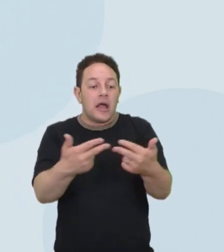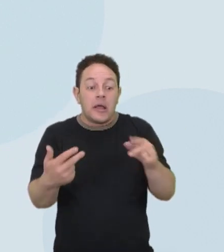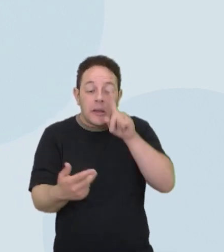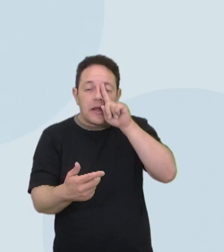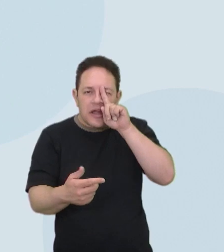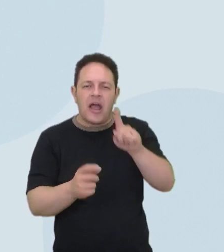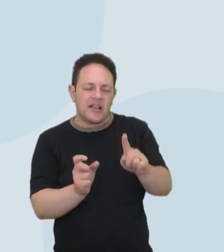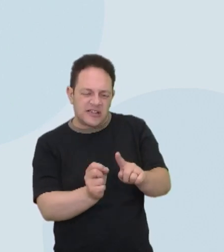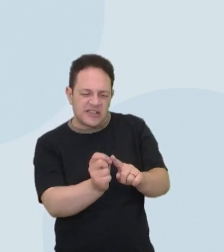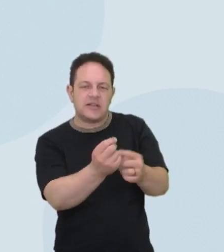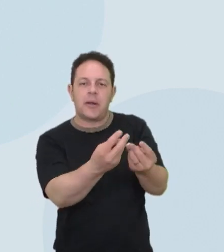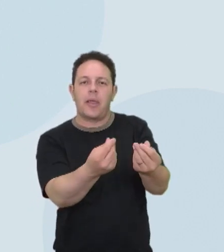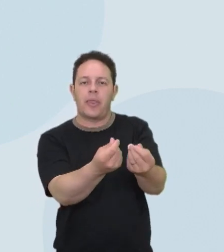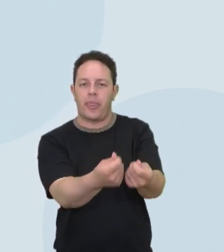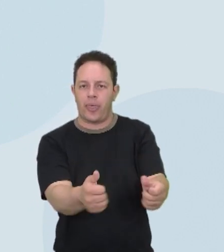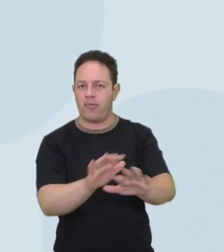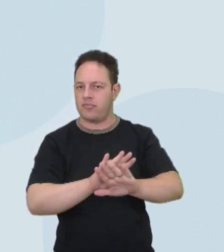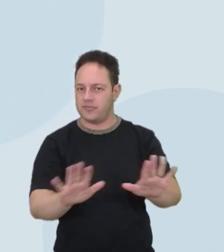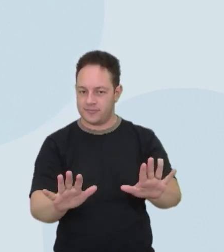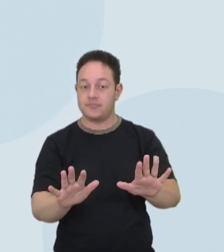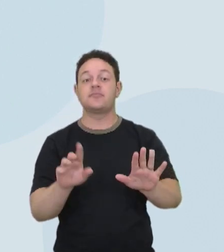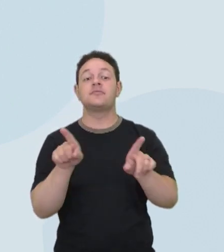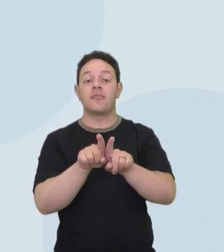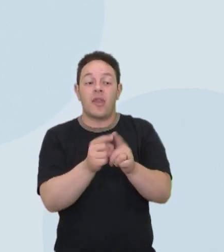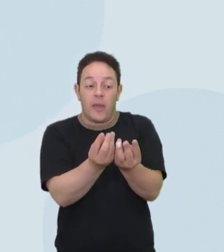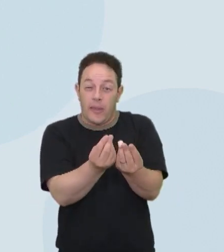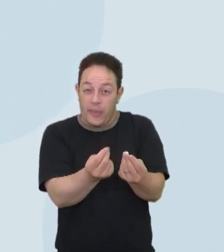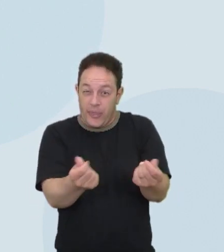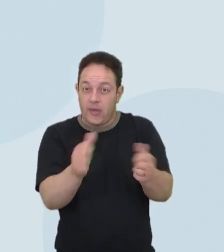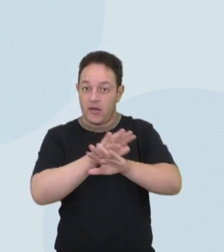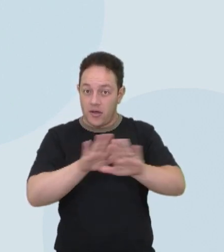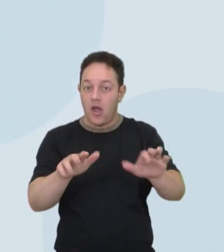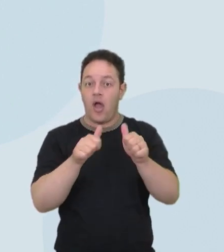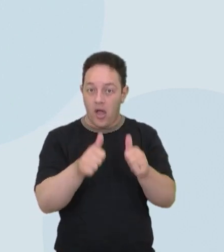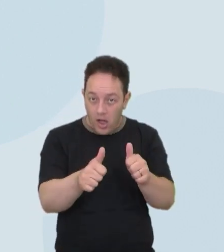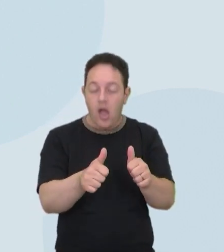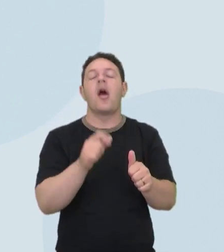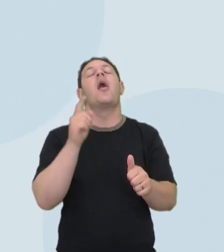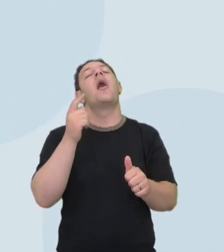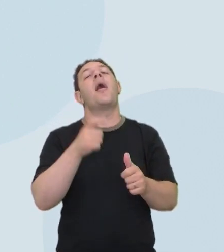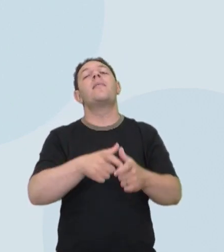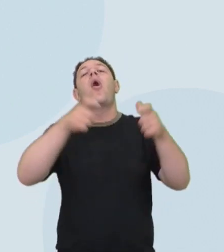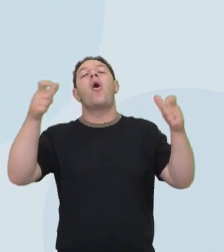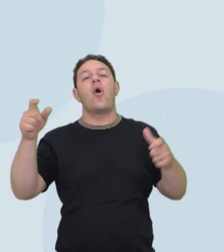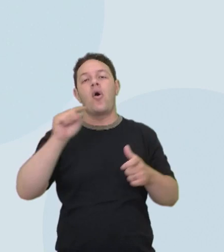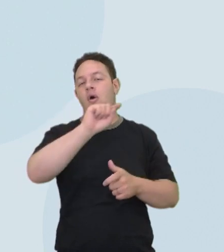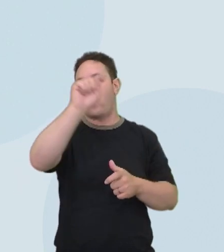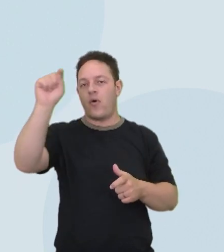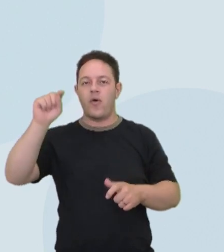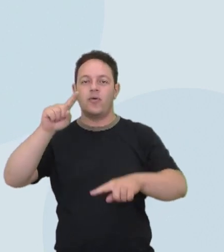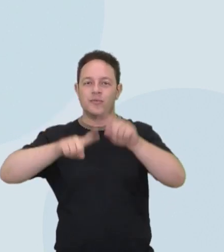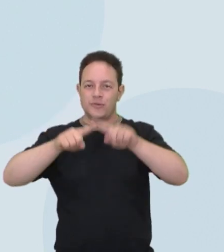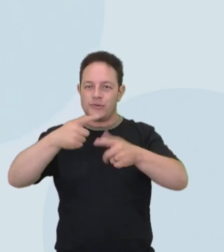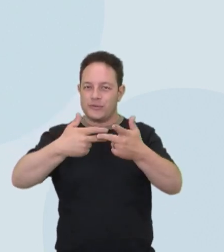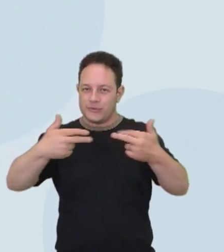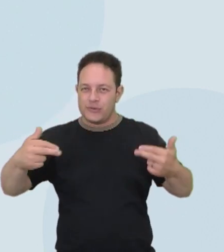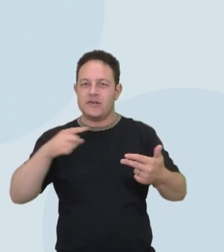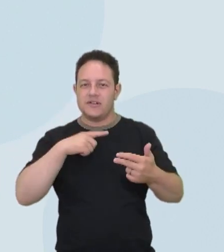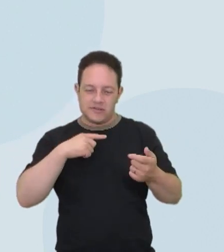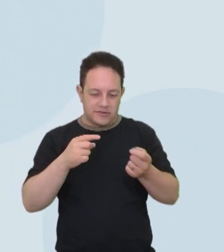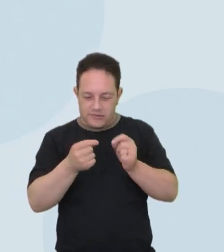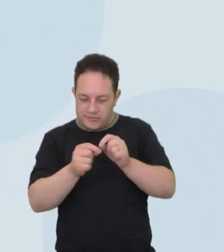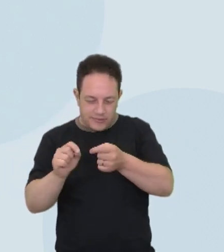substâncias perigosas, e com essa degradação, muitas vezes, né, os produtos e as substâncias que